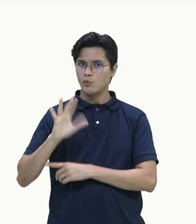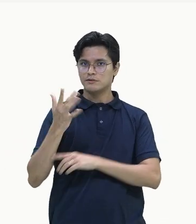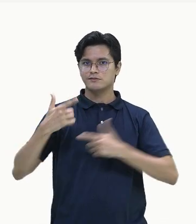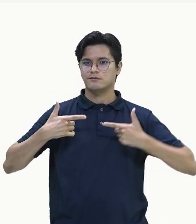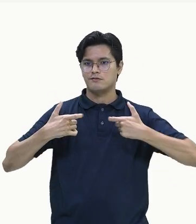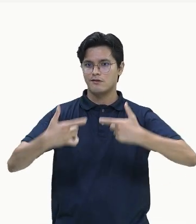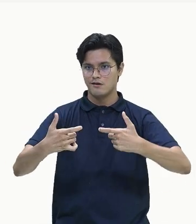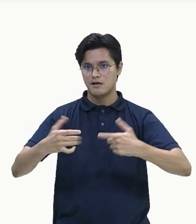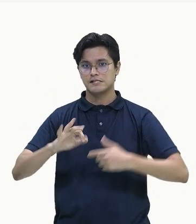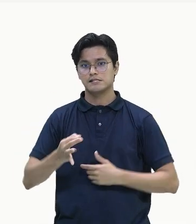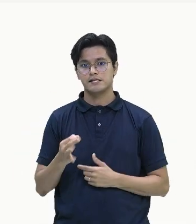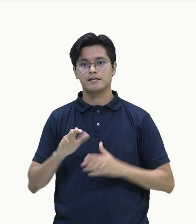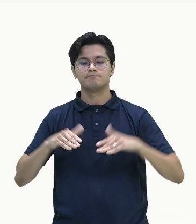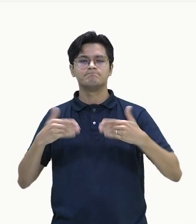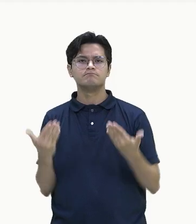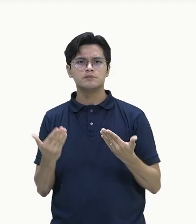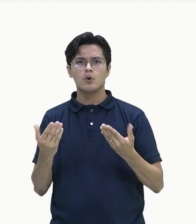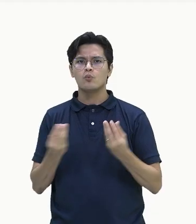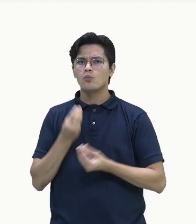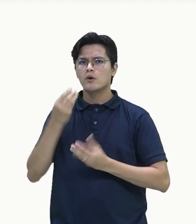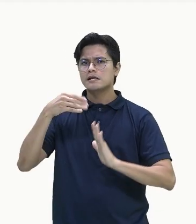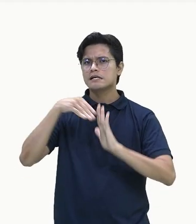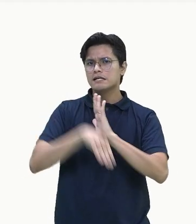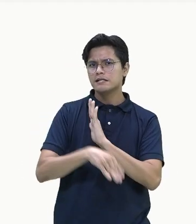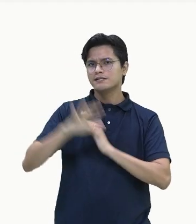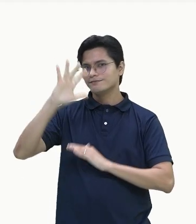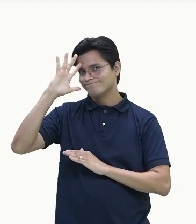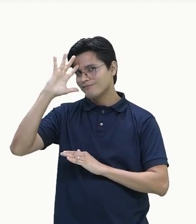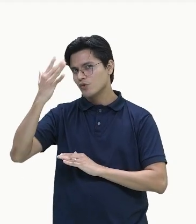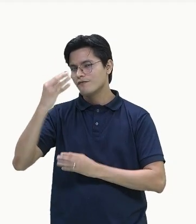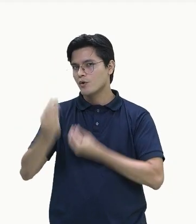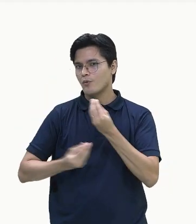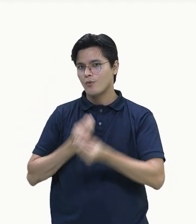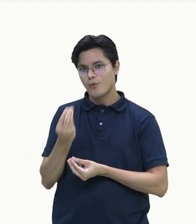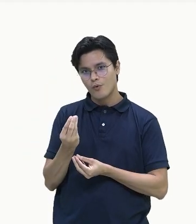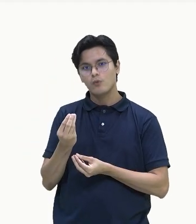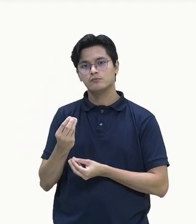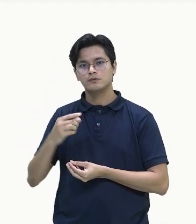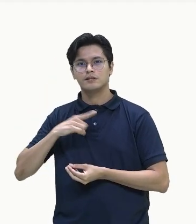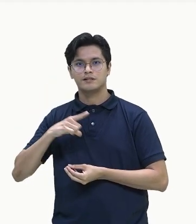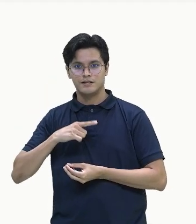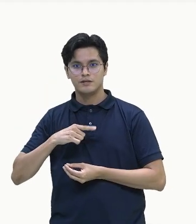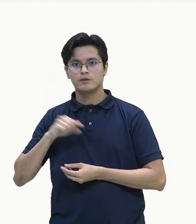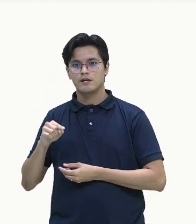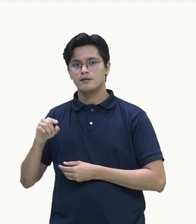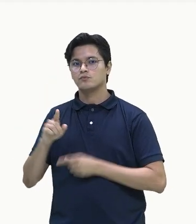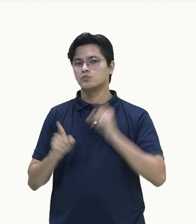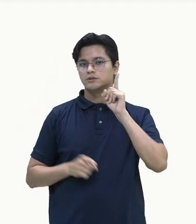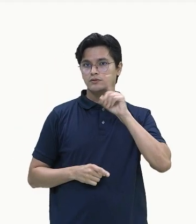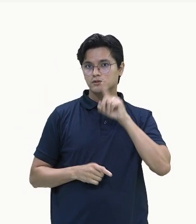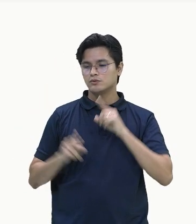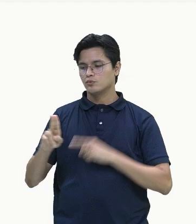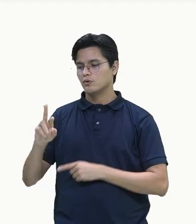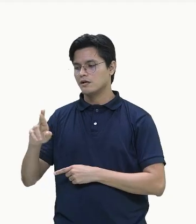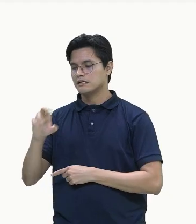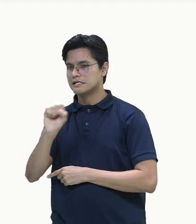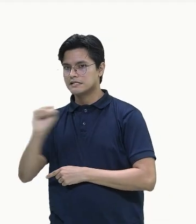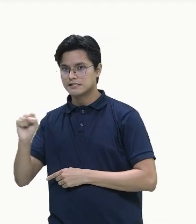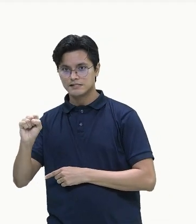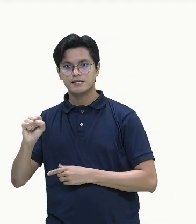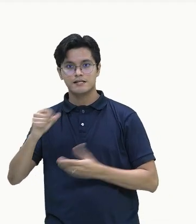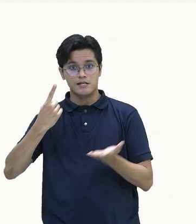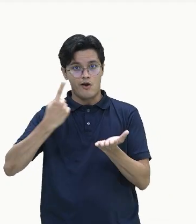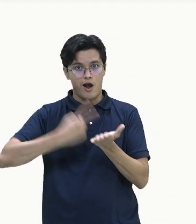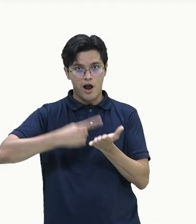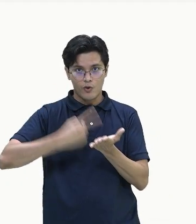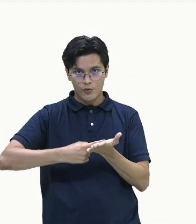crise foi resolvida com um acordo entre Estados Unidos e União Soviética, e a tensão foi tão grande que foi criado um canal direto entre a